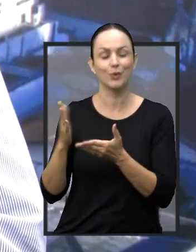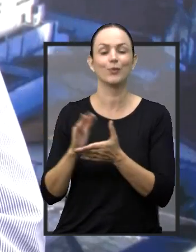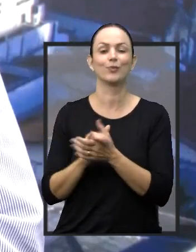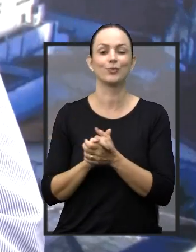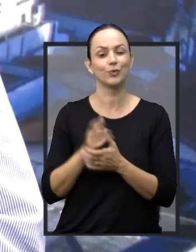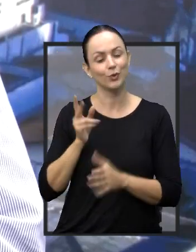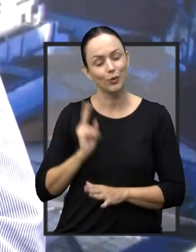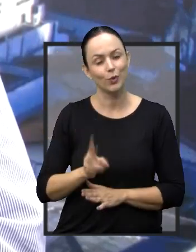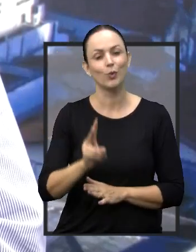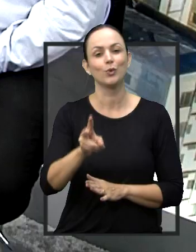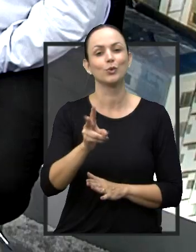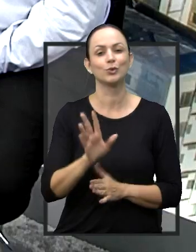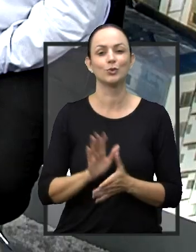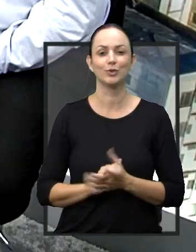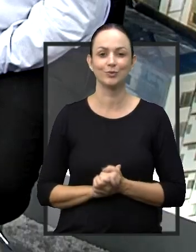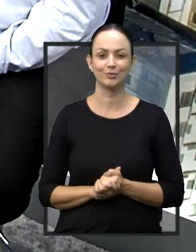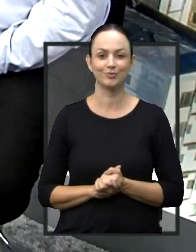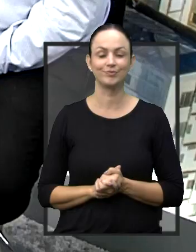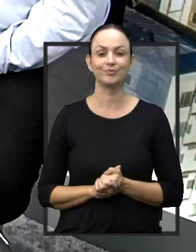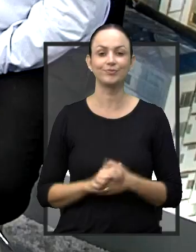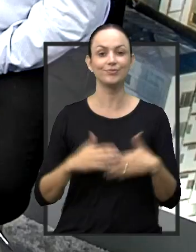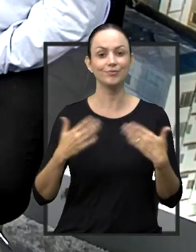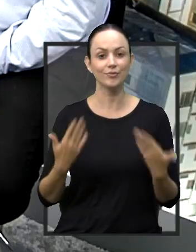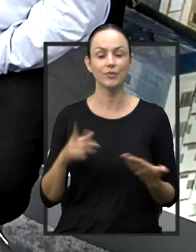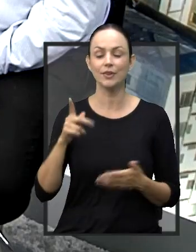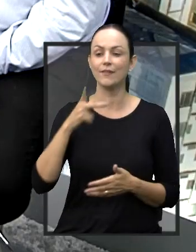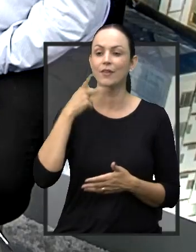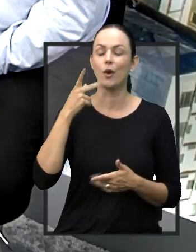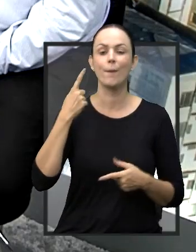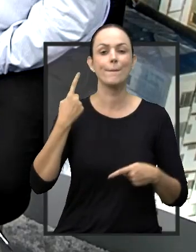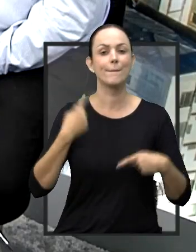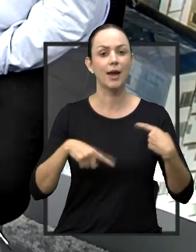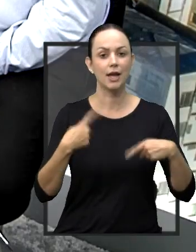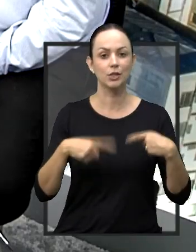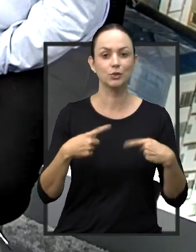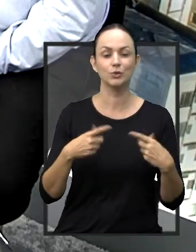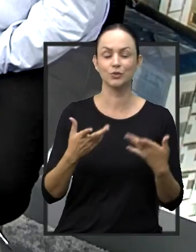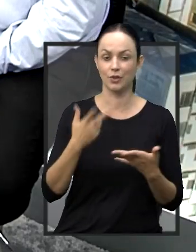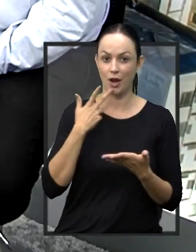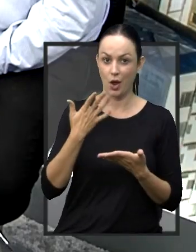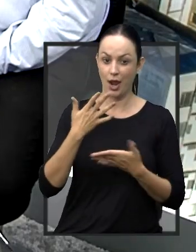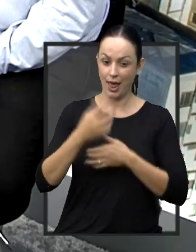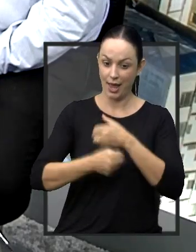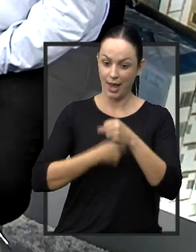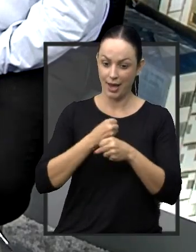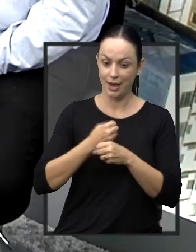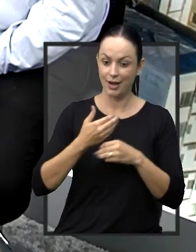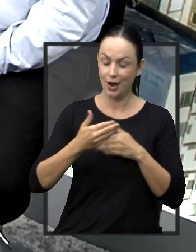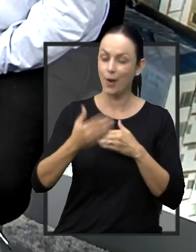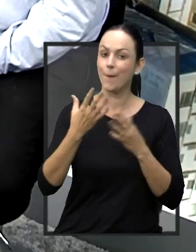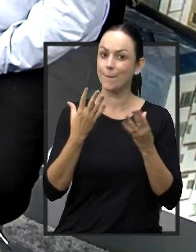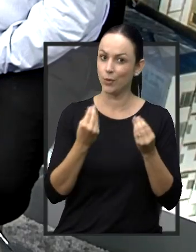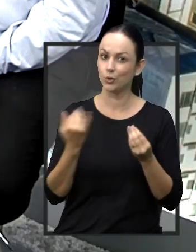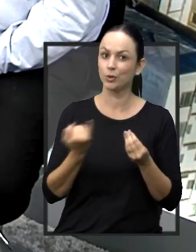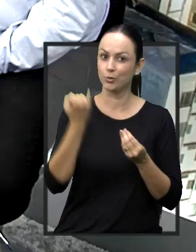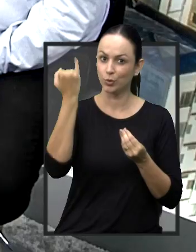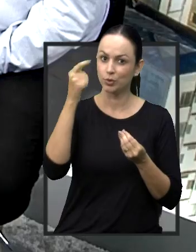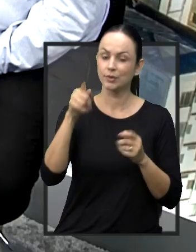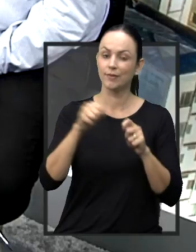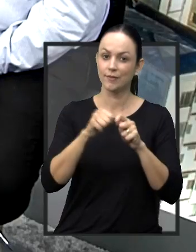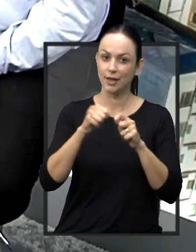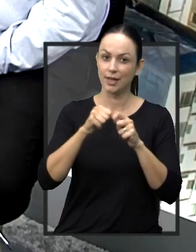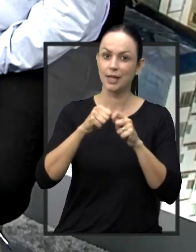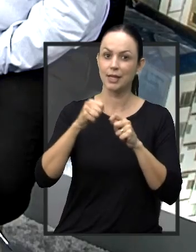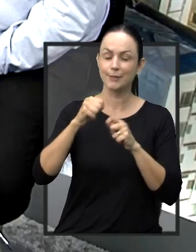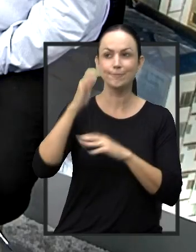tem mantido essa situação aí. Bom, e já que o senhor falou de debate, a gente está num ano muito importante. O senhor tem feito reflexões,